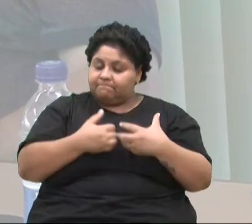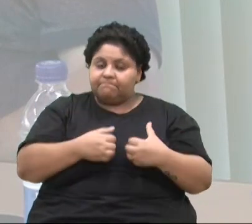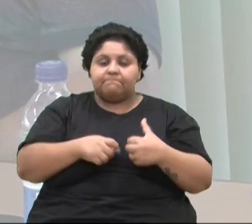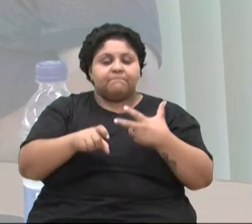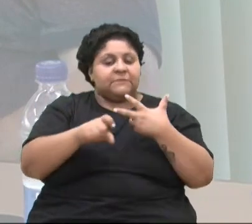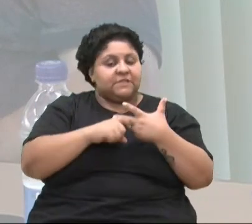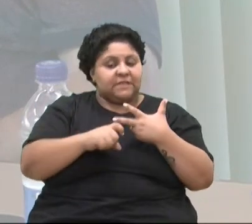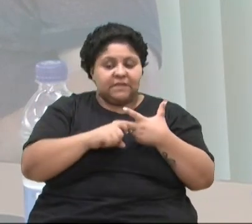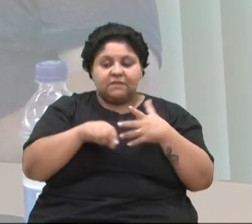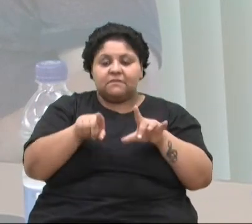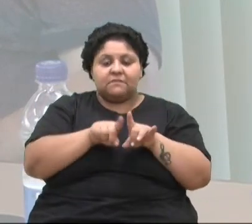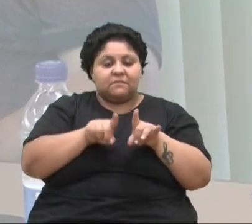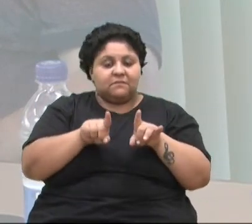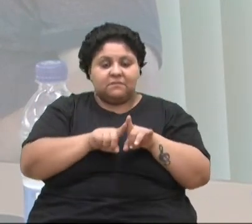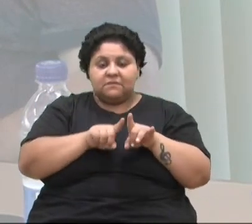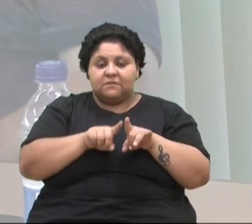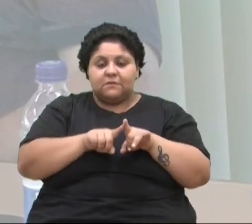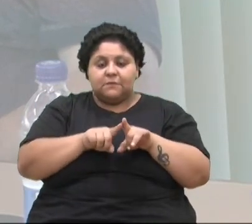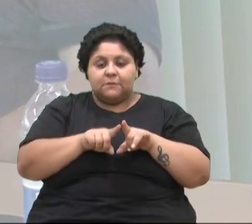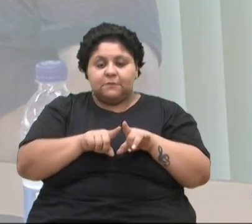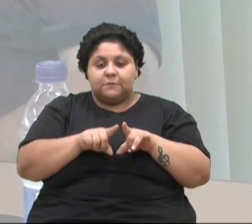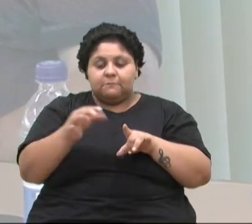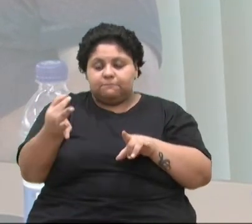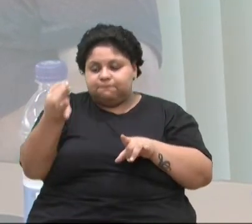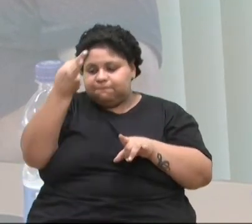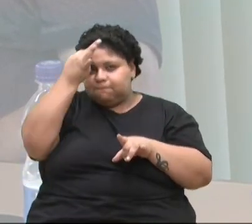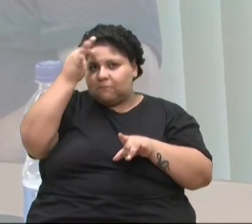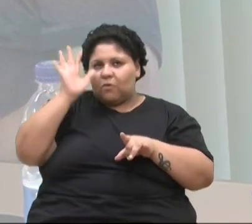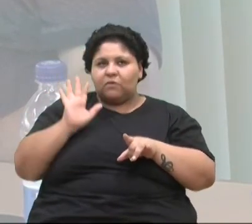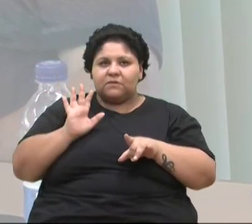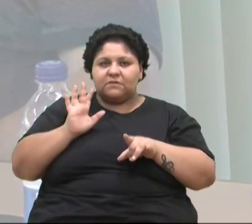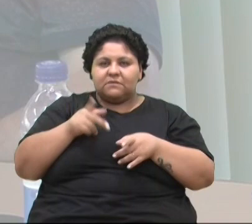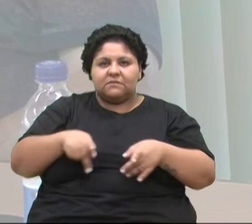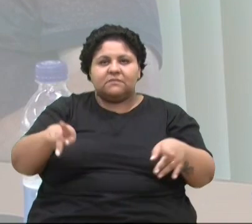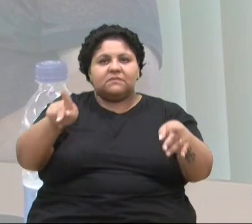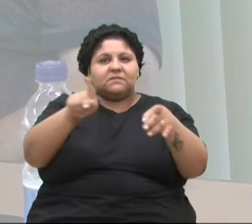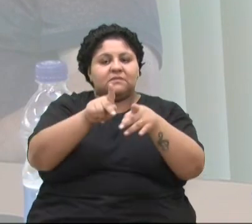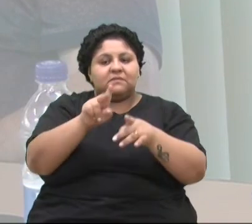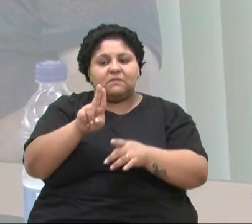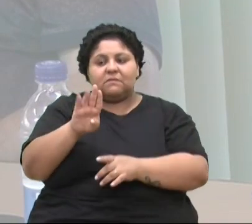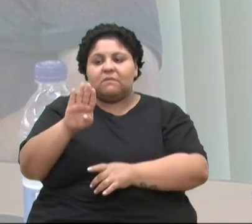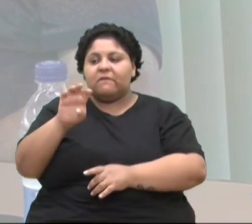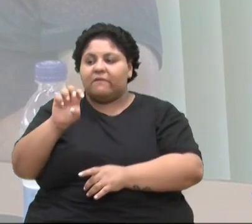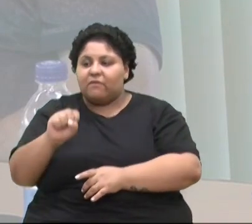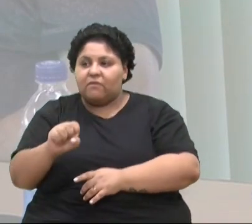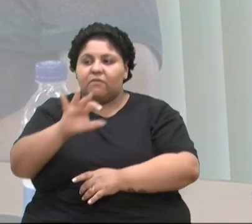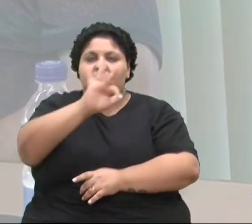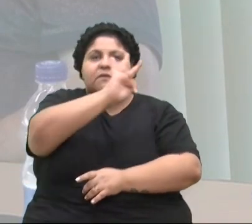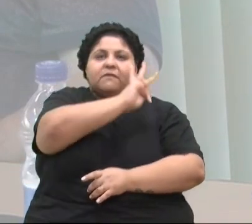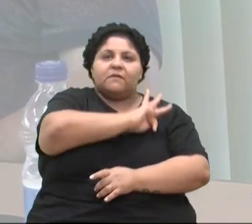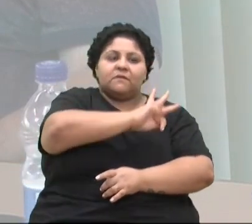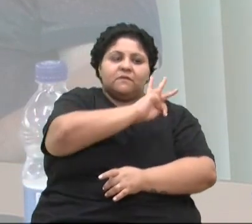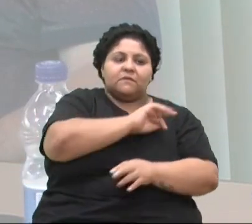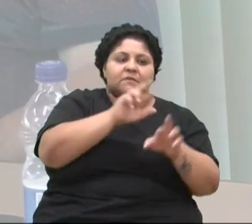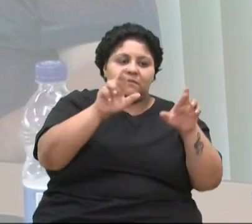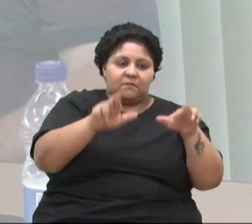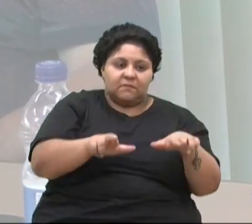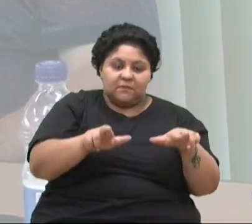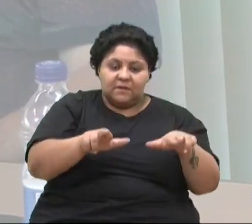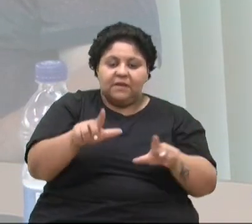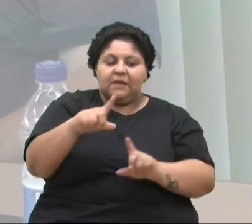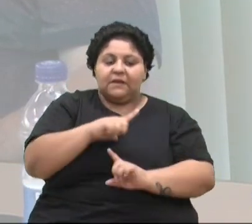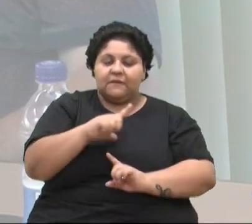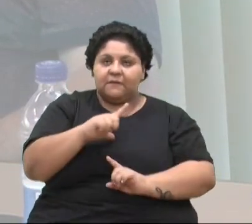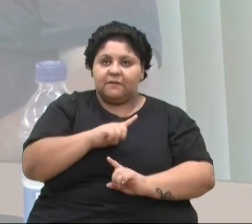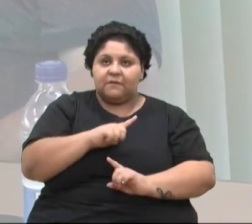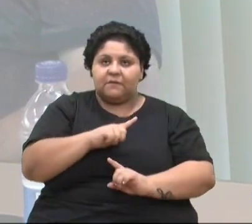como um todo, tentar conscientizar a população de que é nas UBS, é nas farmácias regionais que elas têm que ir.